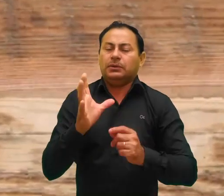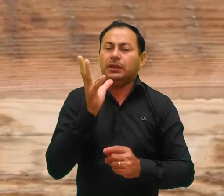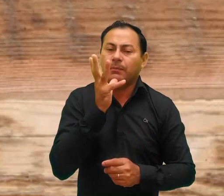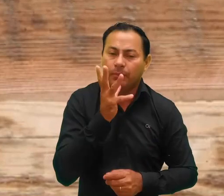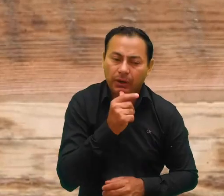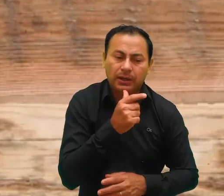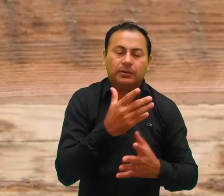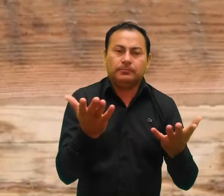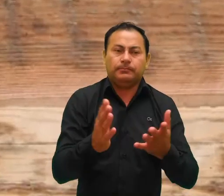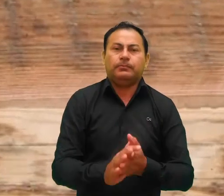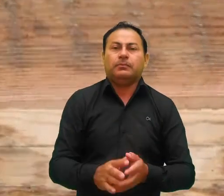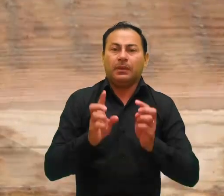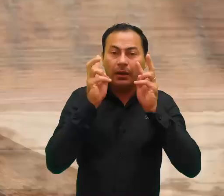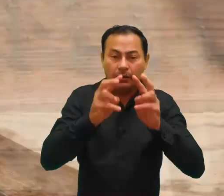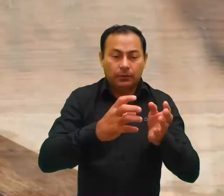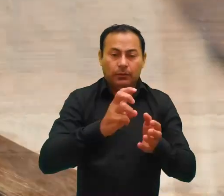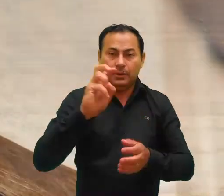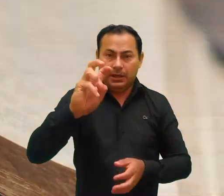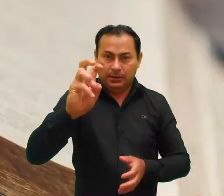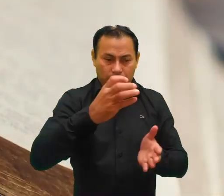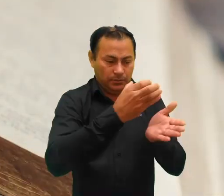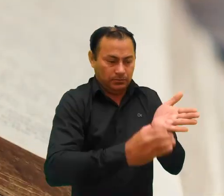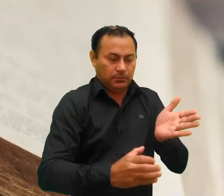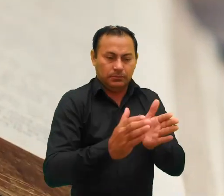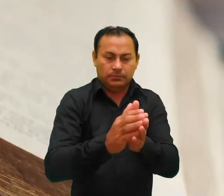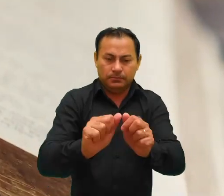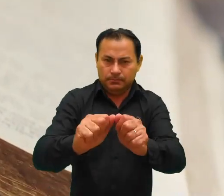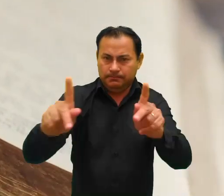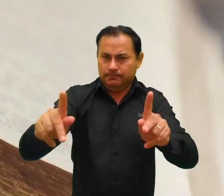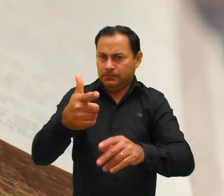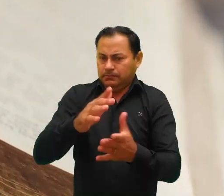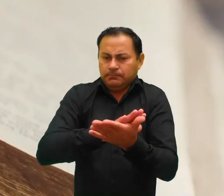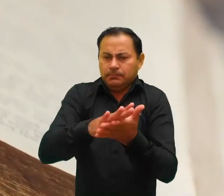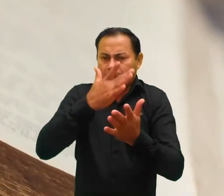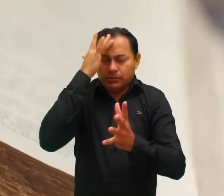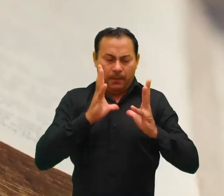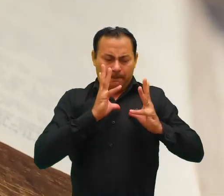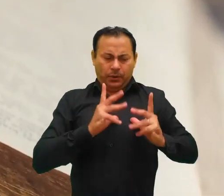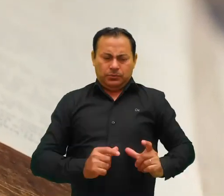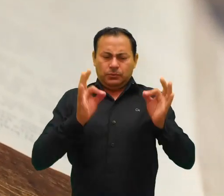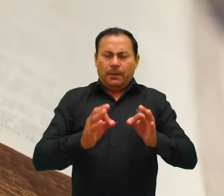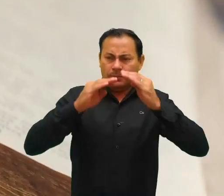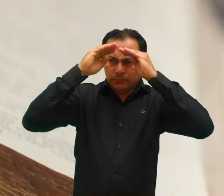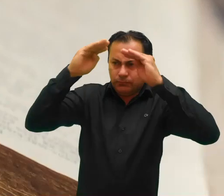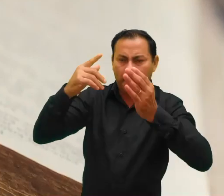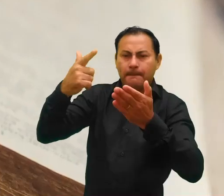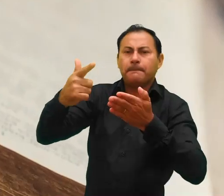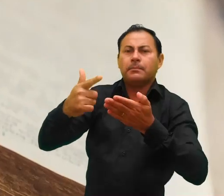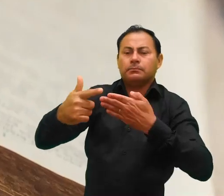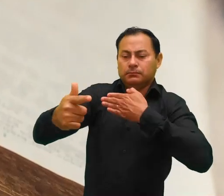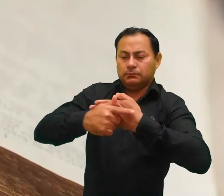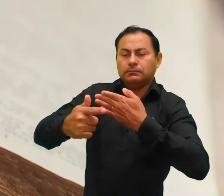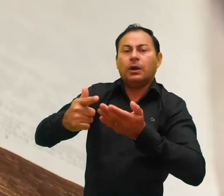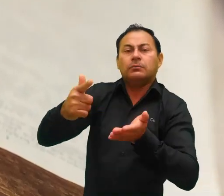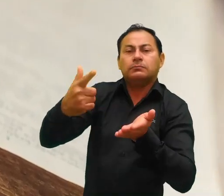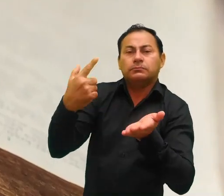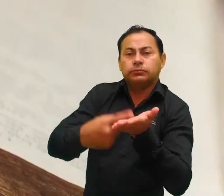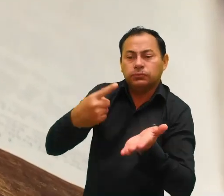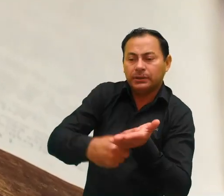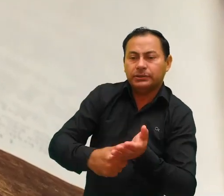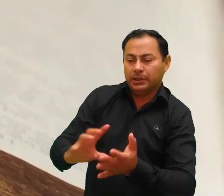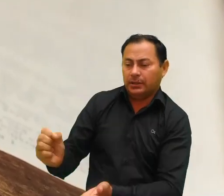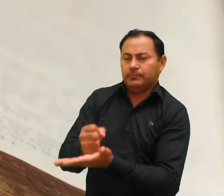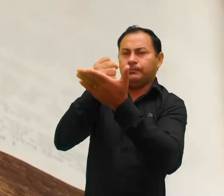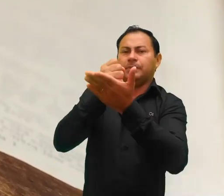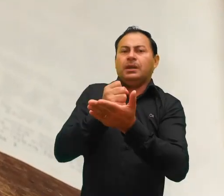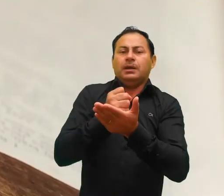lhe custaria. O que vemos no 5º capítulo do Apocalipse é que não havia ninguém qualificado para cumprir o papel de redentor, até